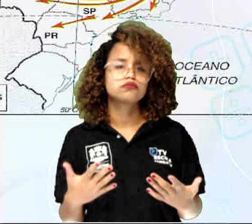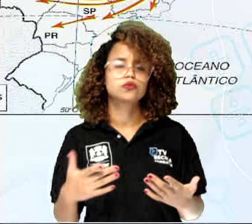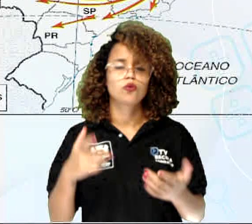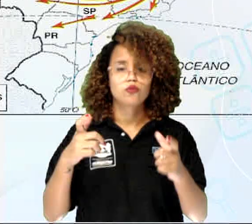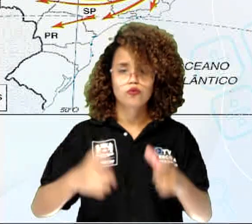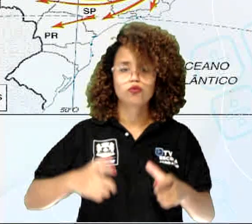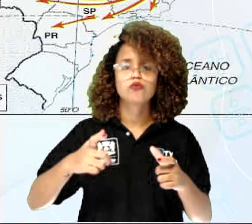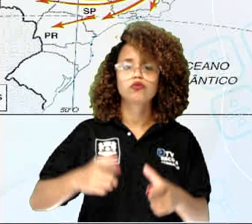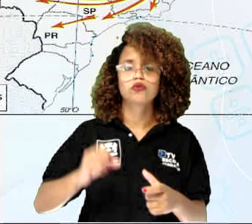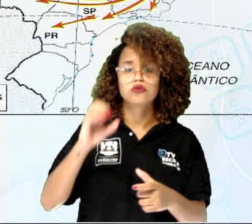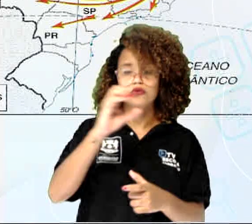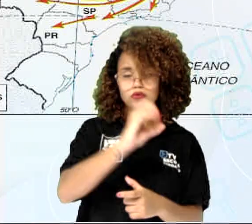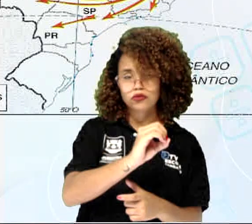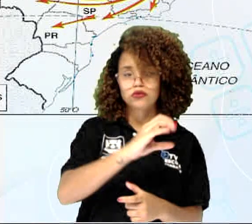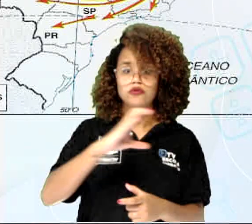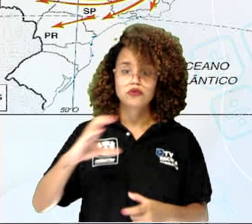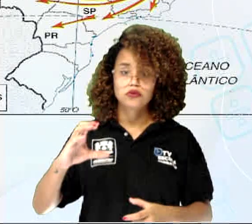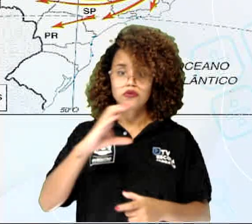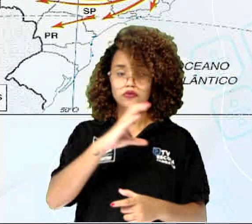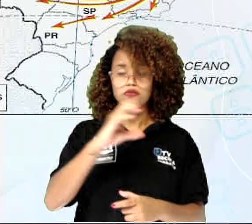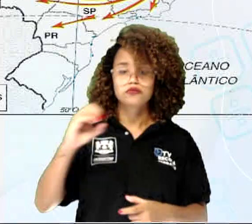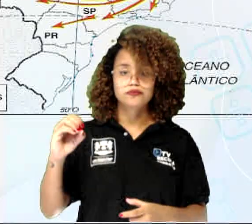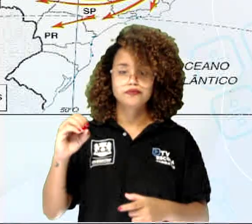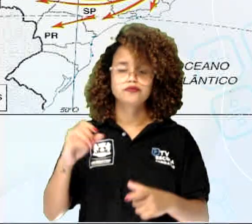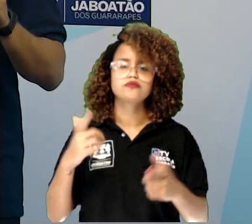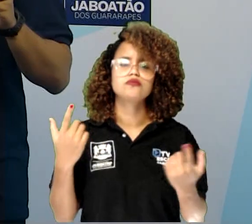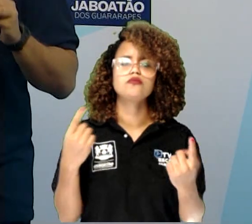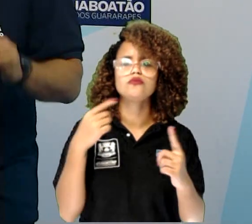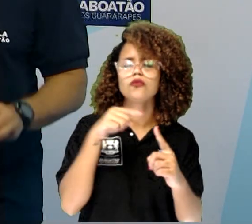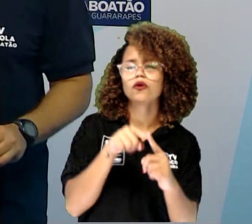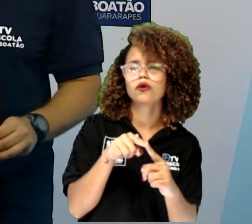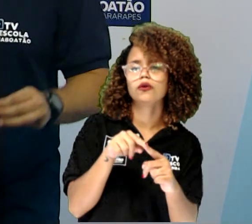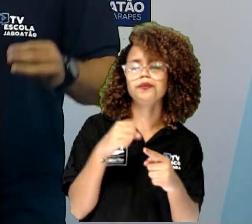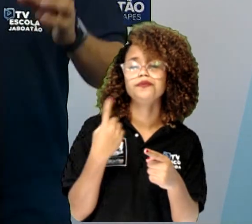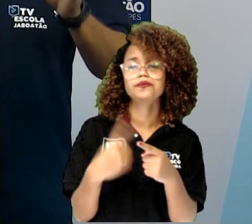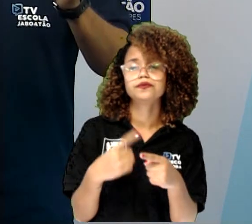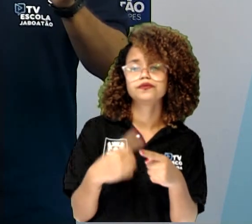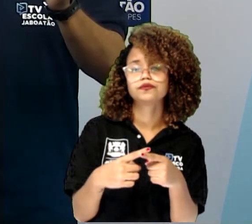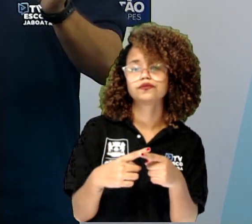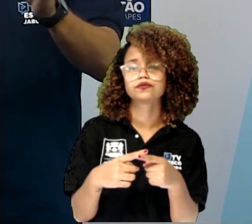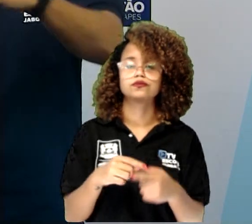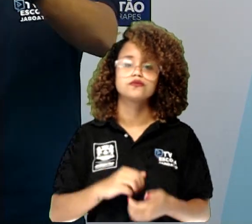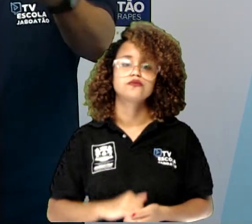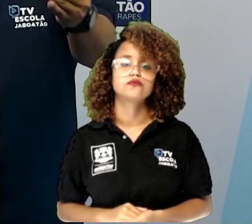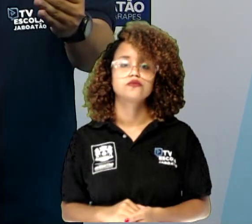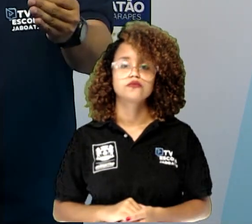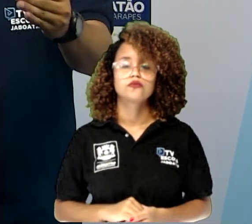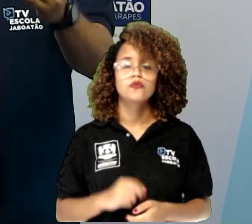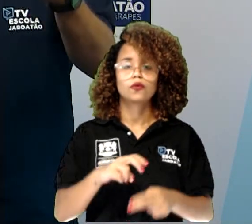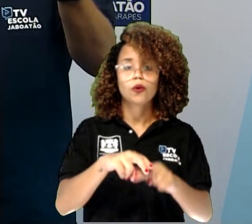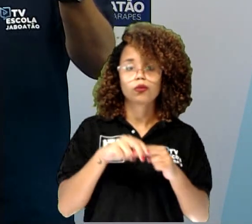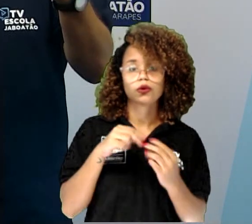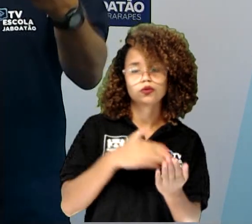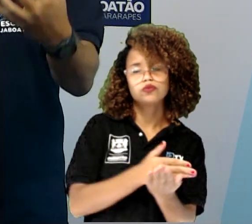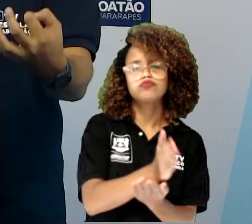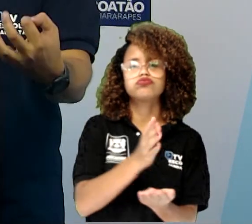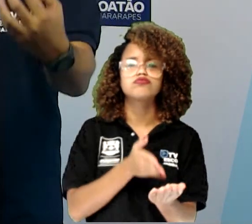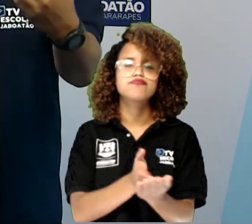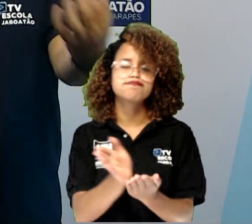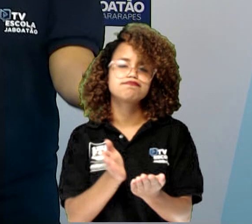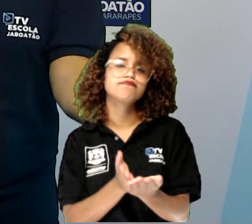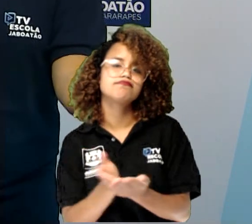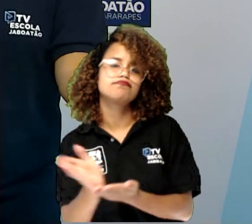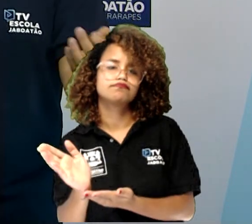ali centro-oeste principalmente, a causa está relacionada com o deslocamento da